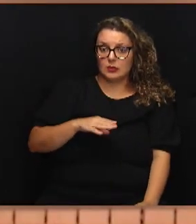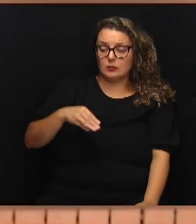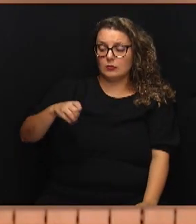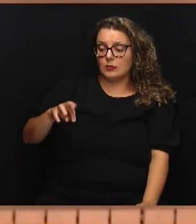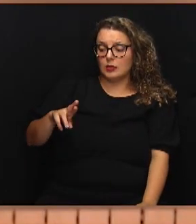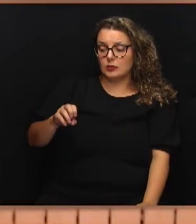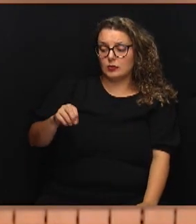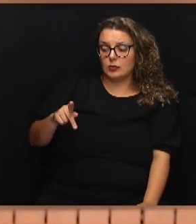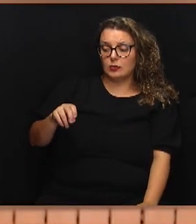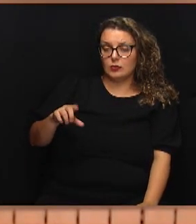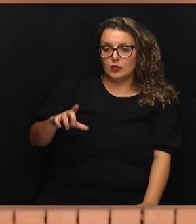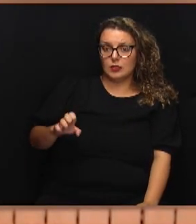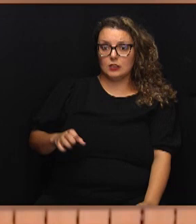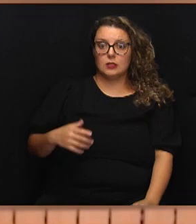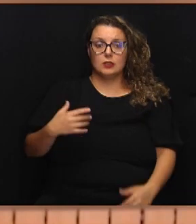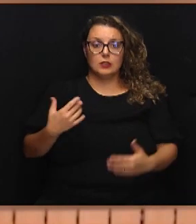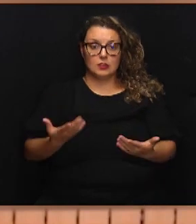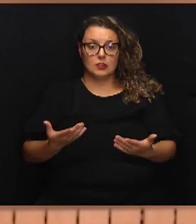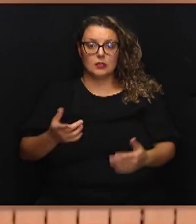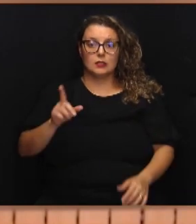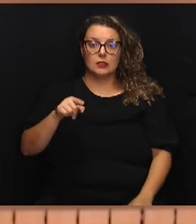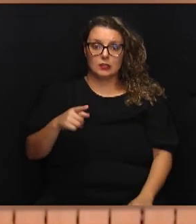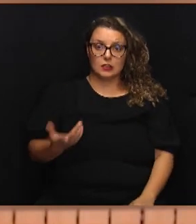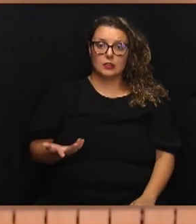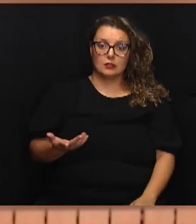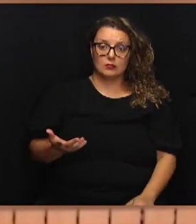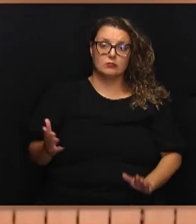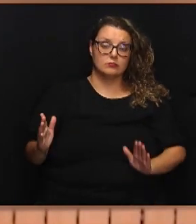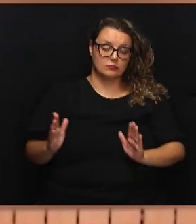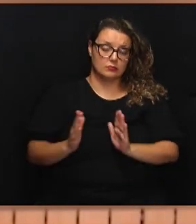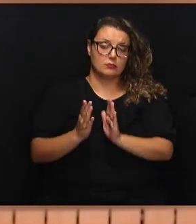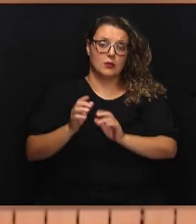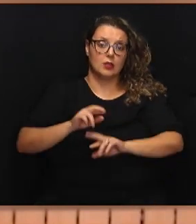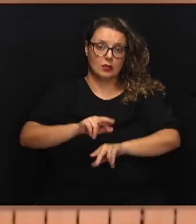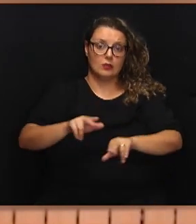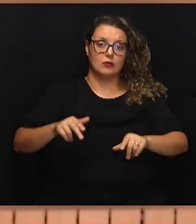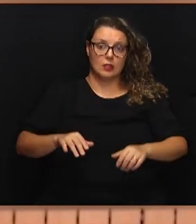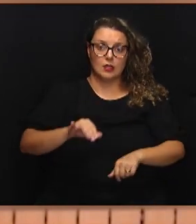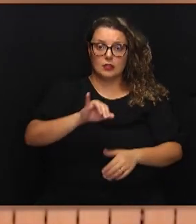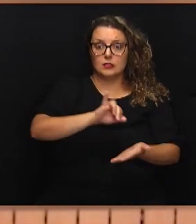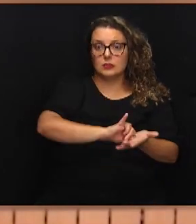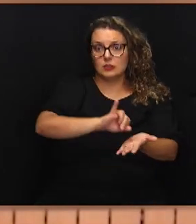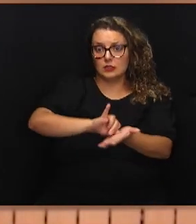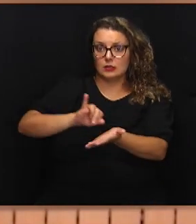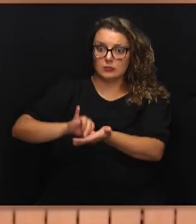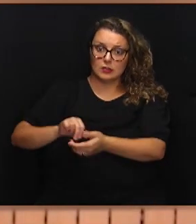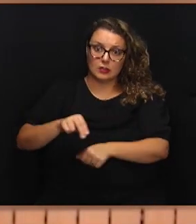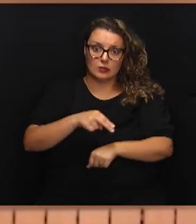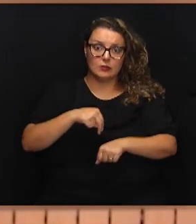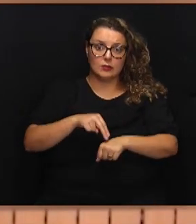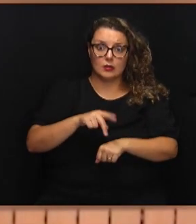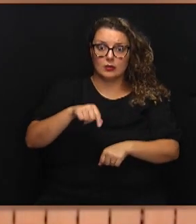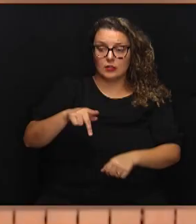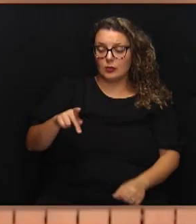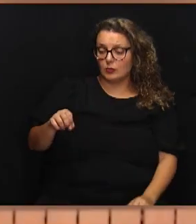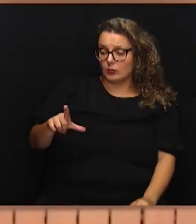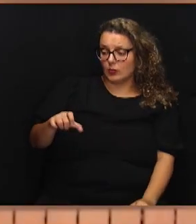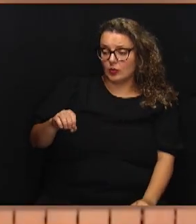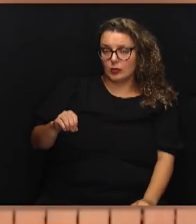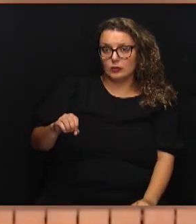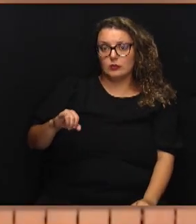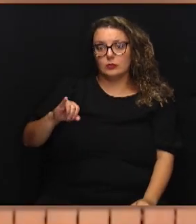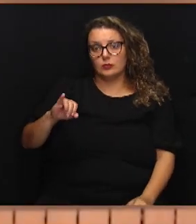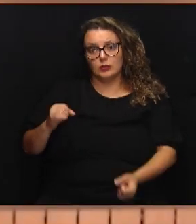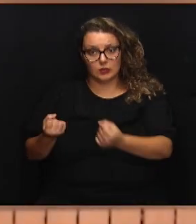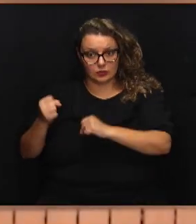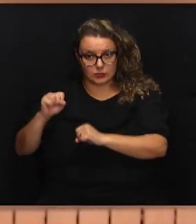cidade que acaba ficando na frente de várias capitais nacionais, né? Aqui é um polo industrial, nós